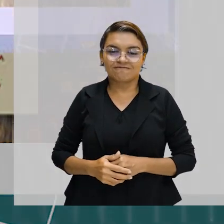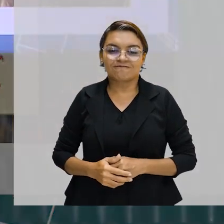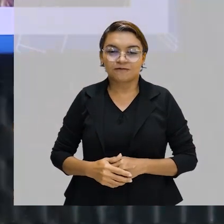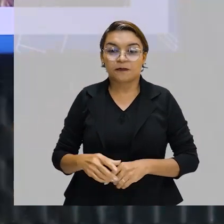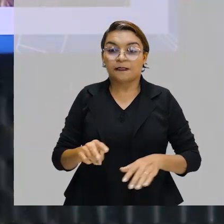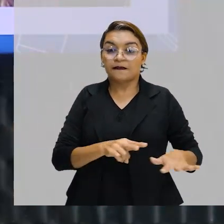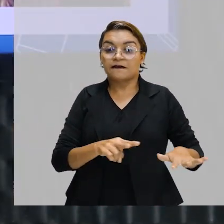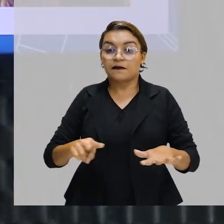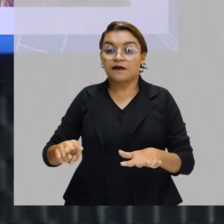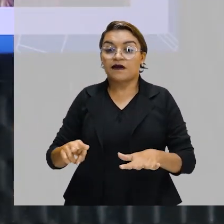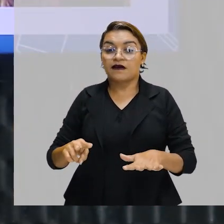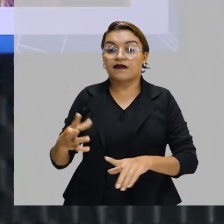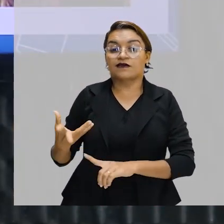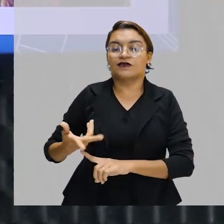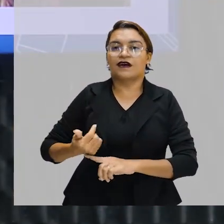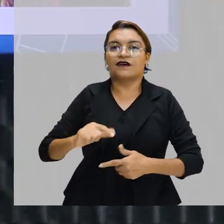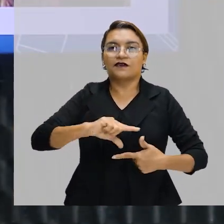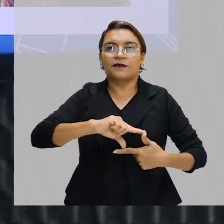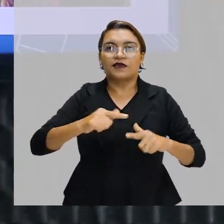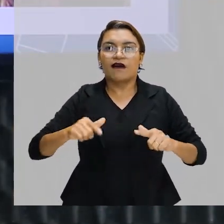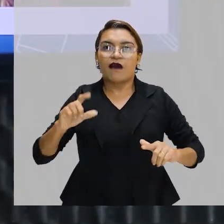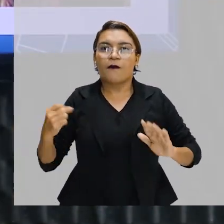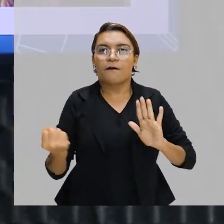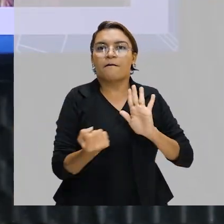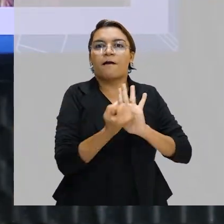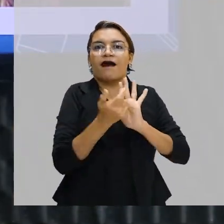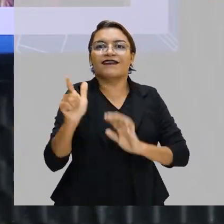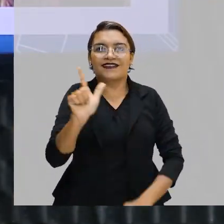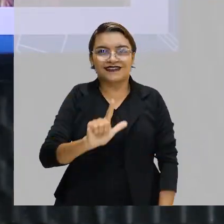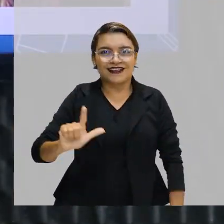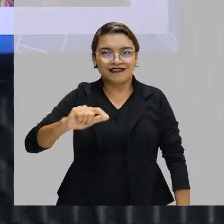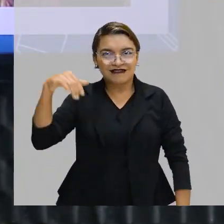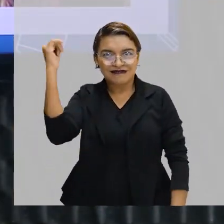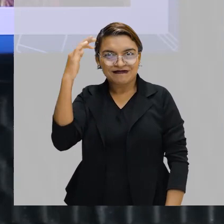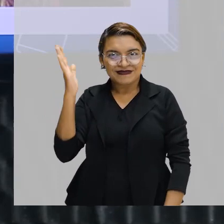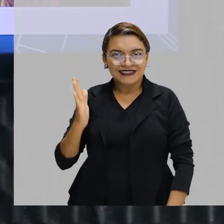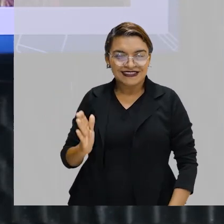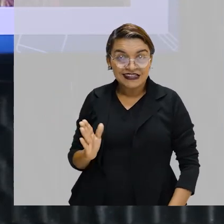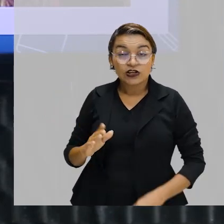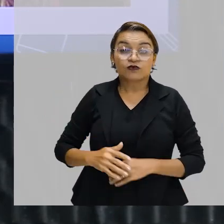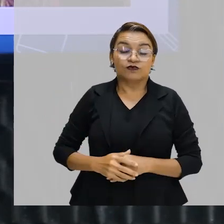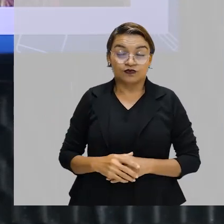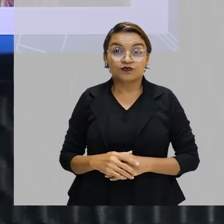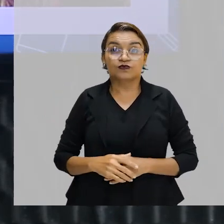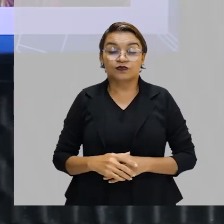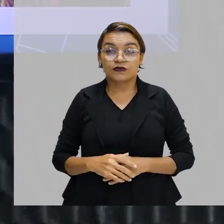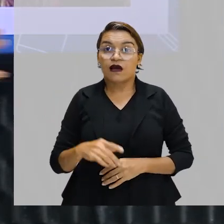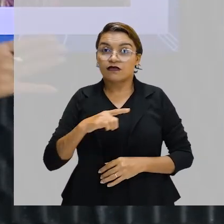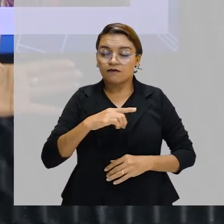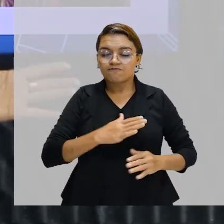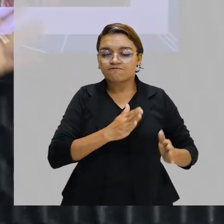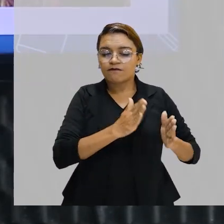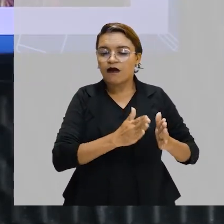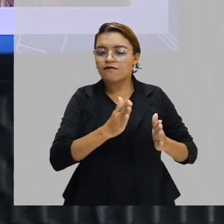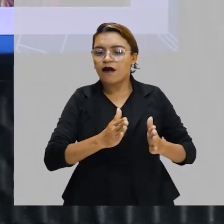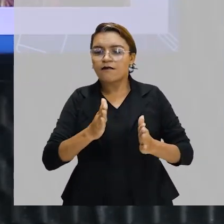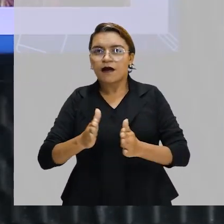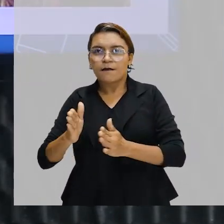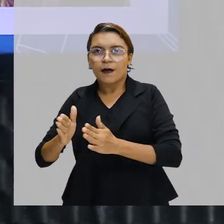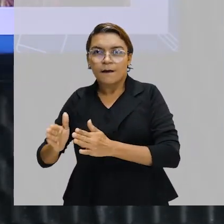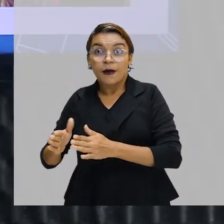em 1922, foi um marco para a literatura brasileira. A gente vem de uma sequência de